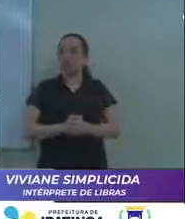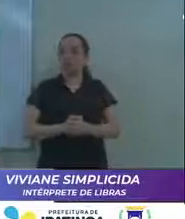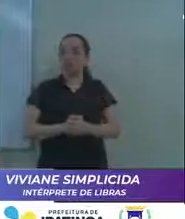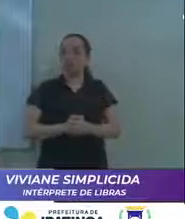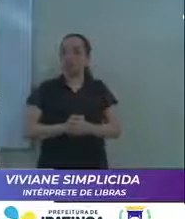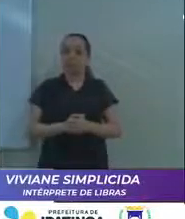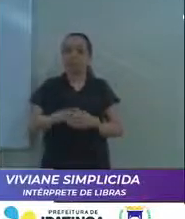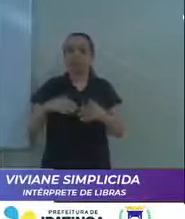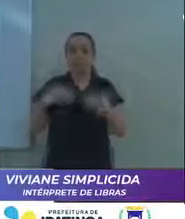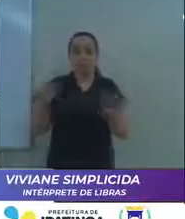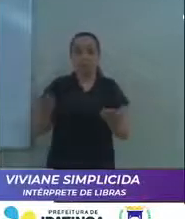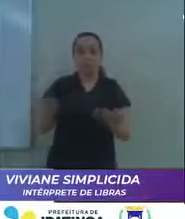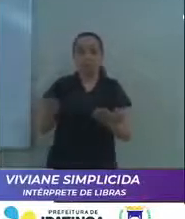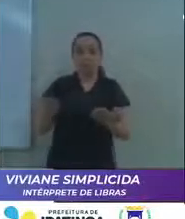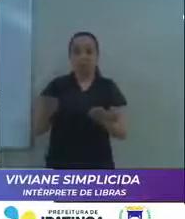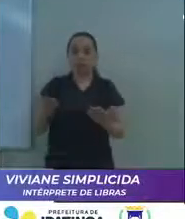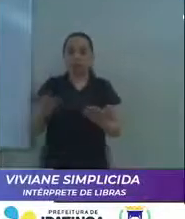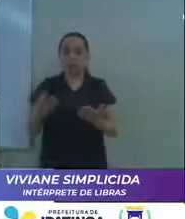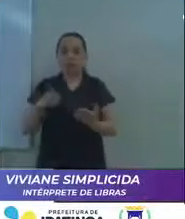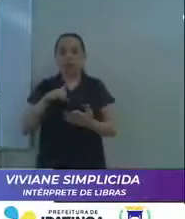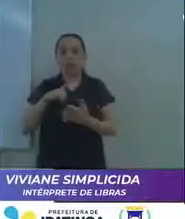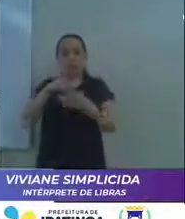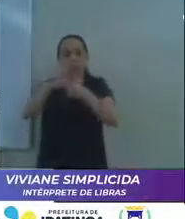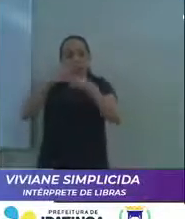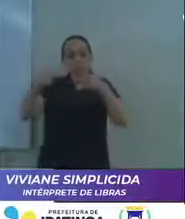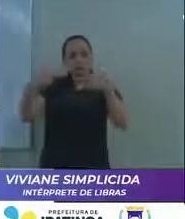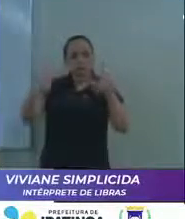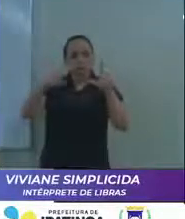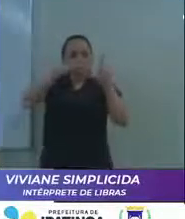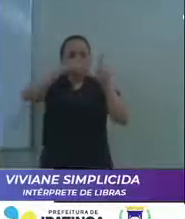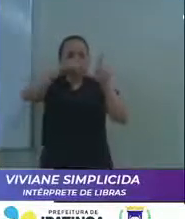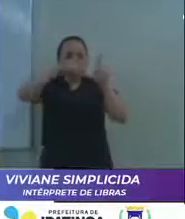Trouxe aqui para a gente alguns dados